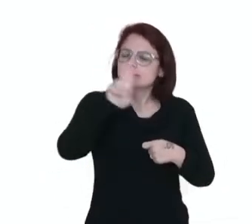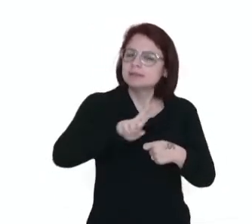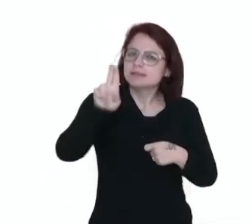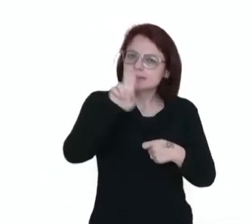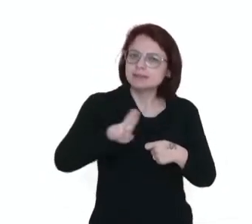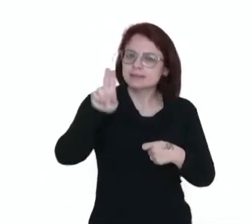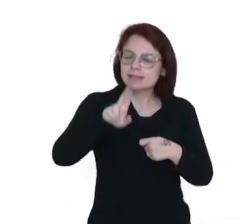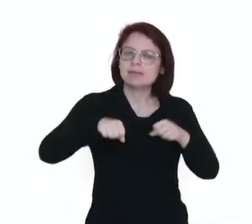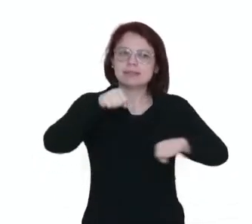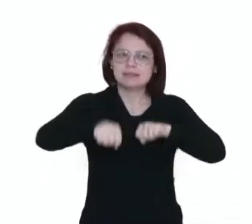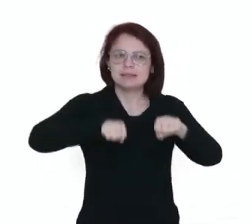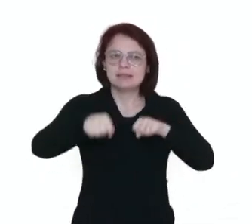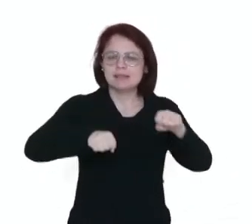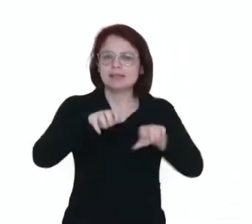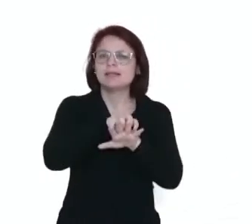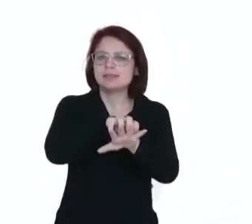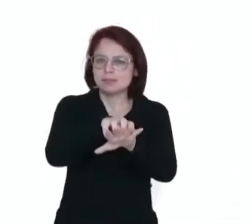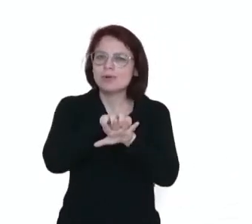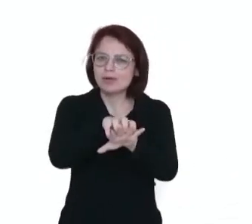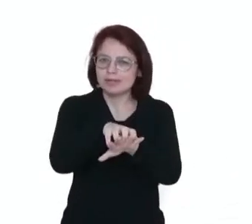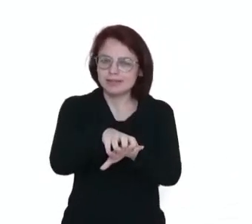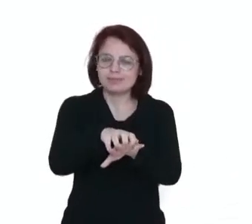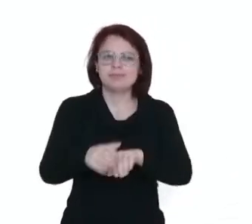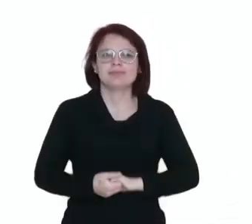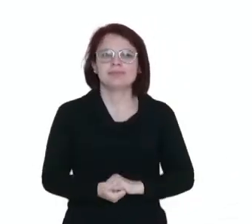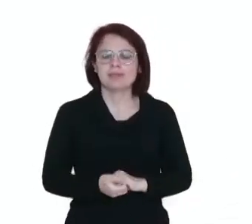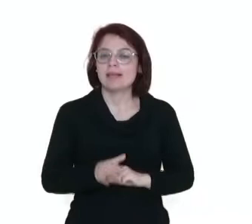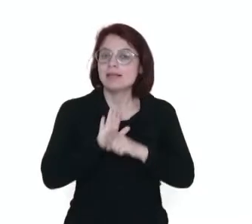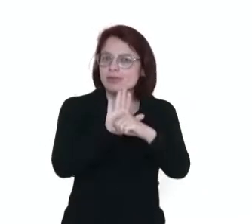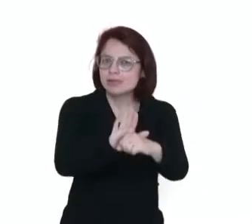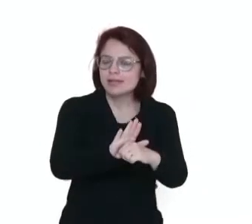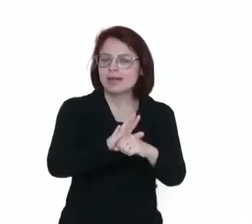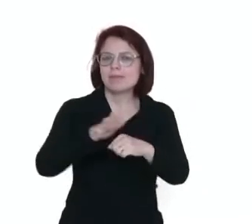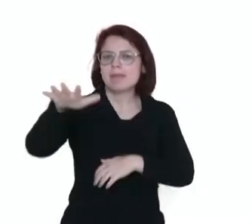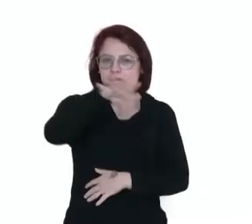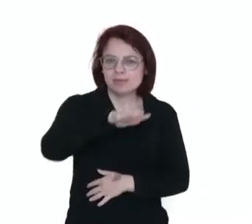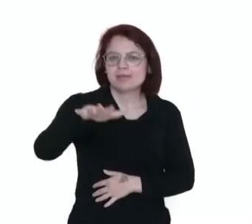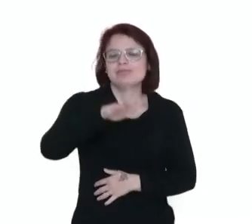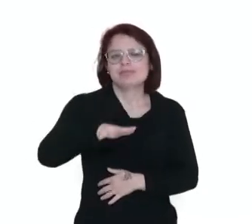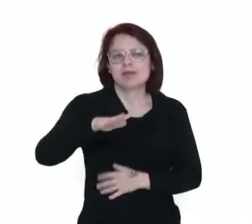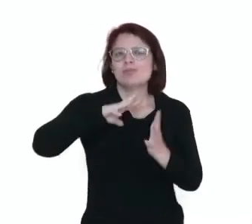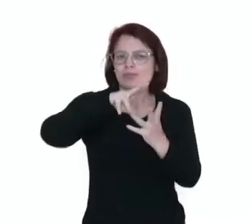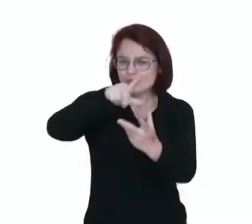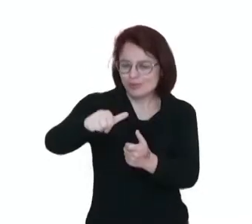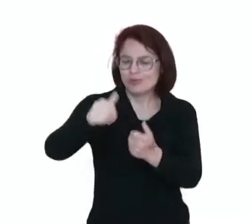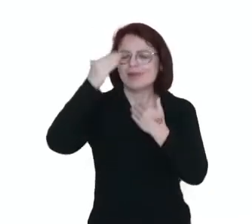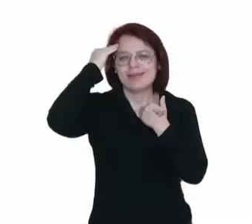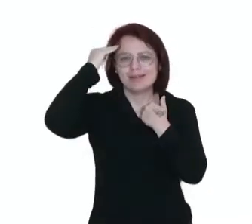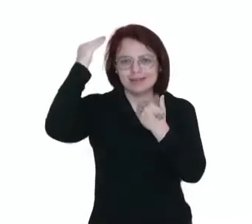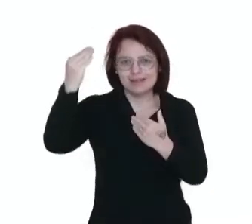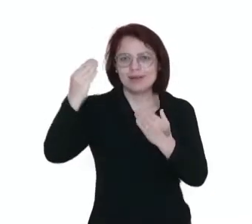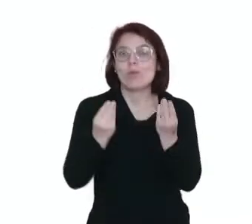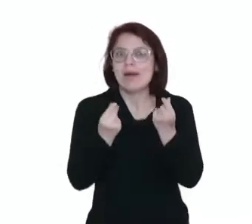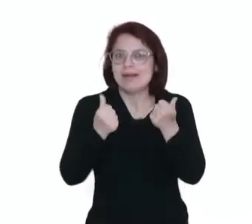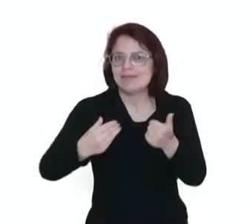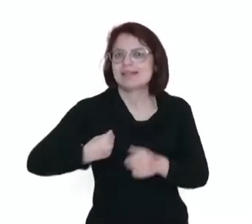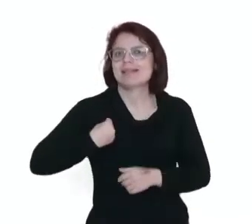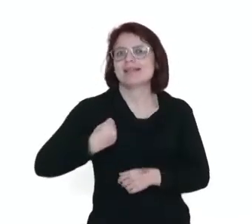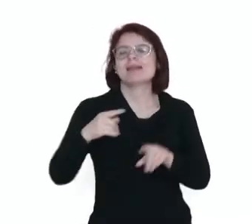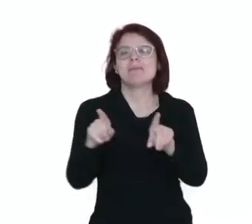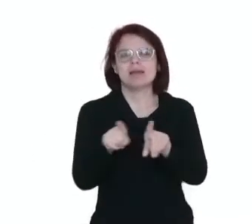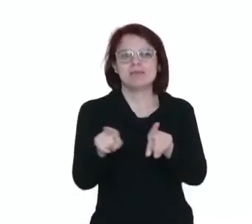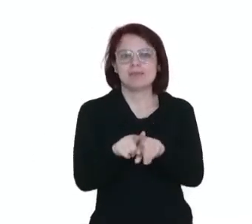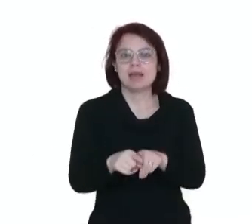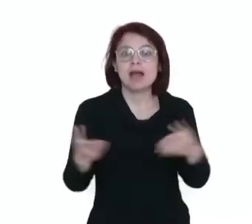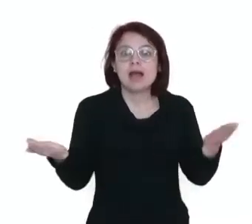transporte alternativo e também em benefício do meio ambiente, o planeta agradece e a sua qualidade de vida também. Agora é